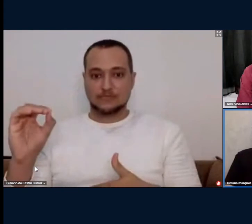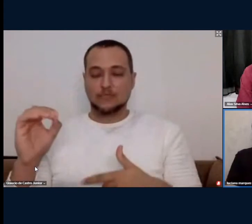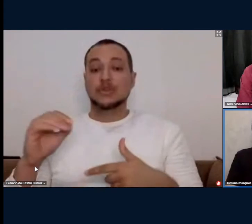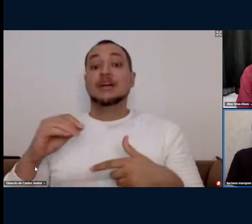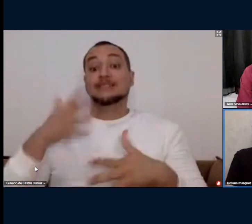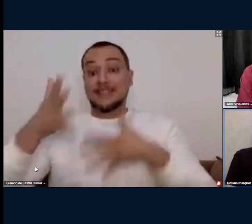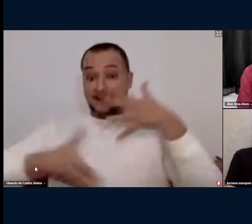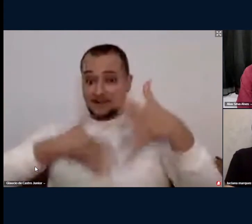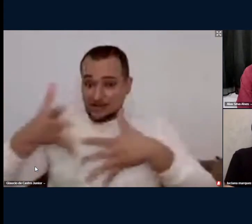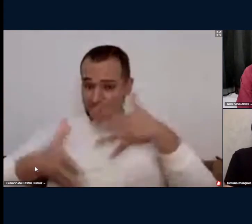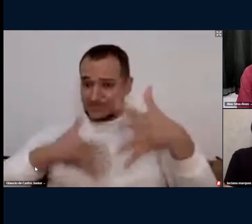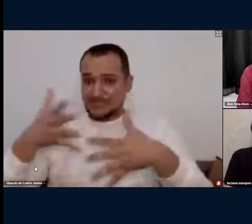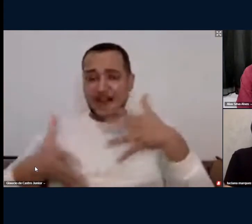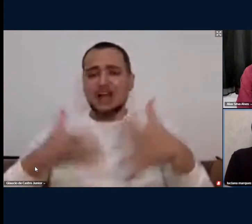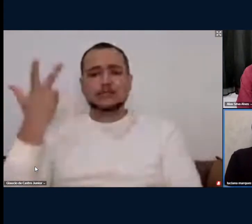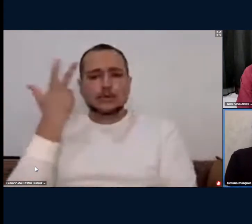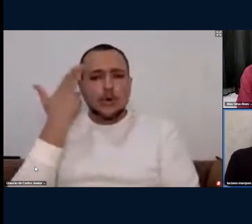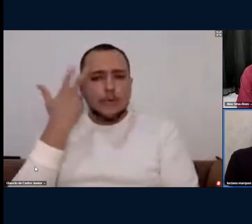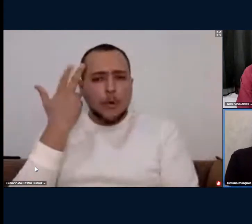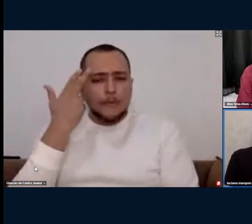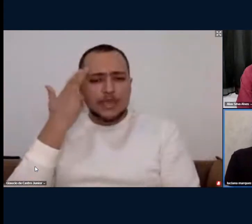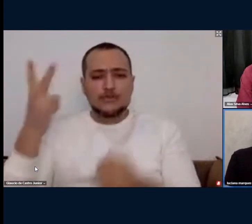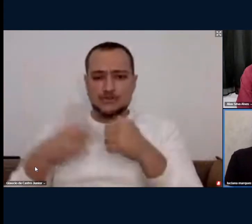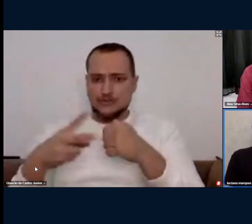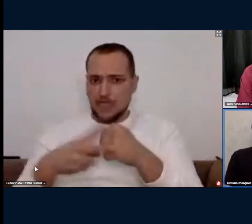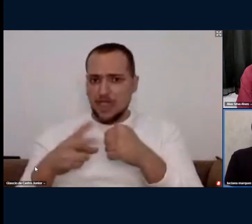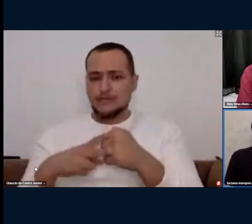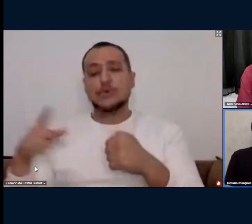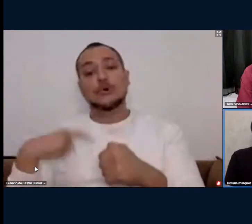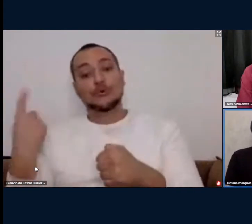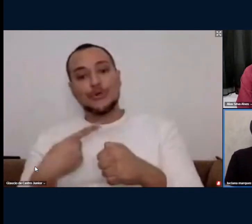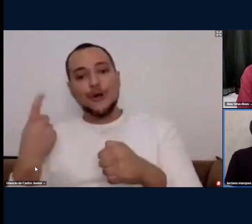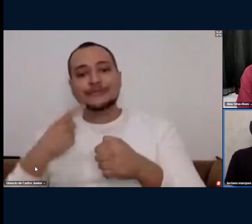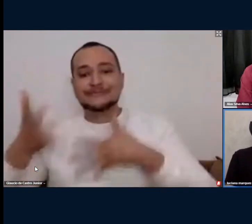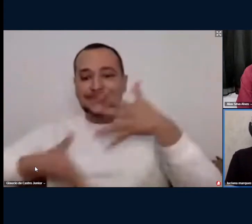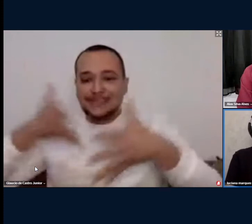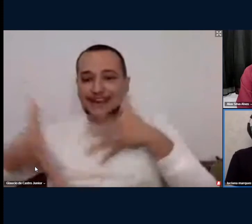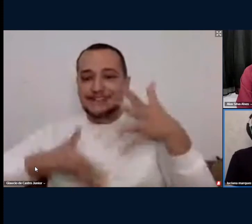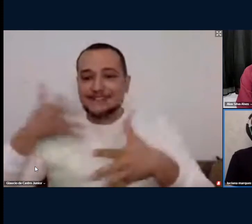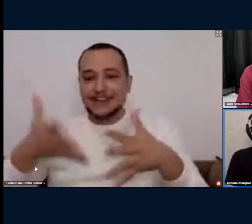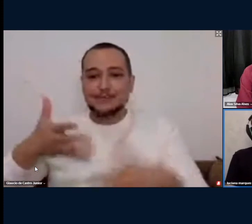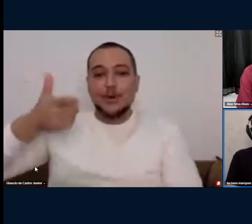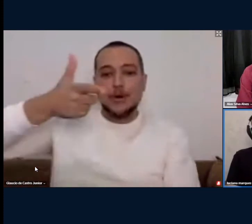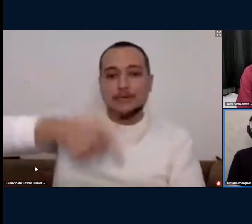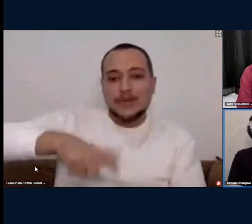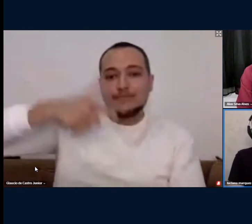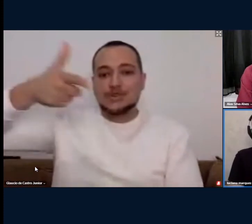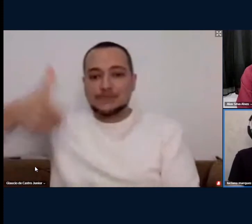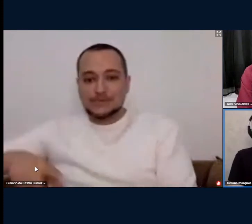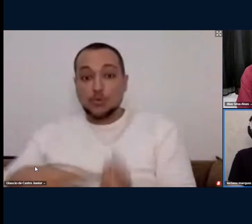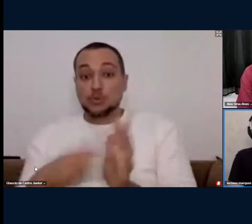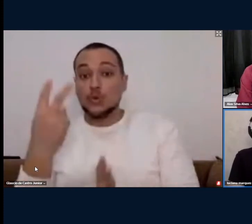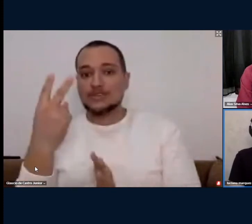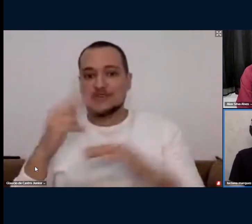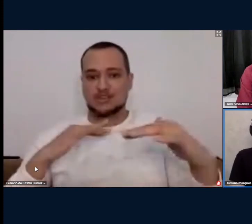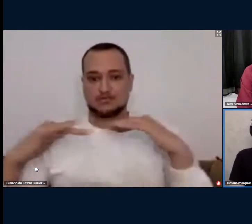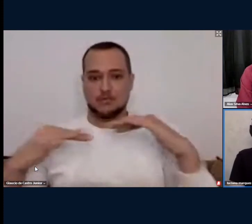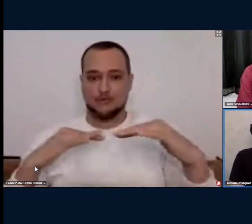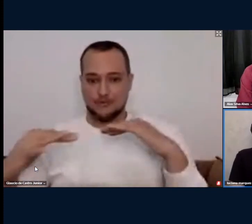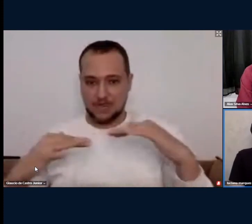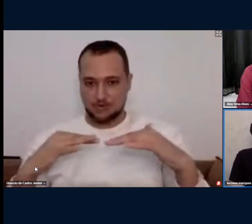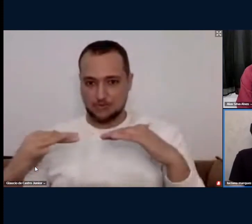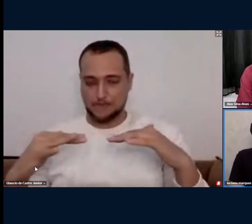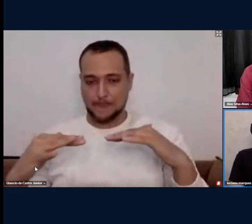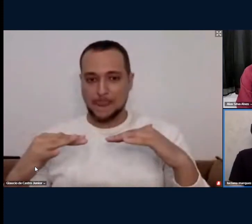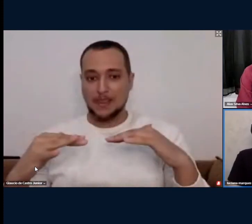ação, na língua de sinais, é normalmente utilizado por verbo. Então, quando é